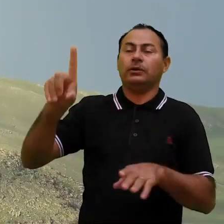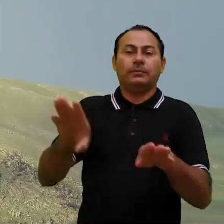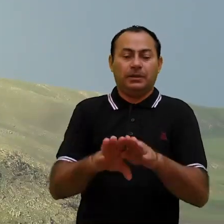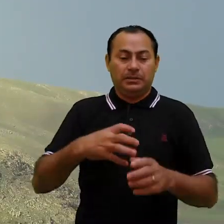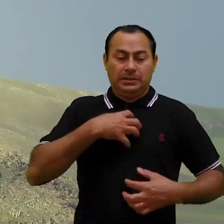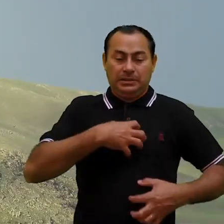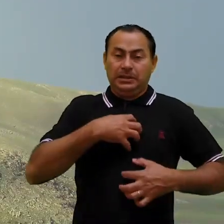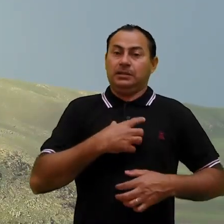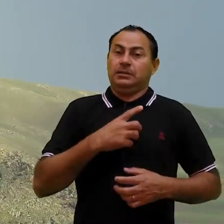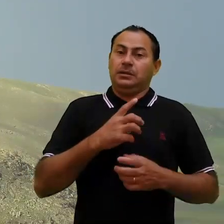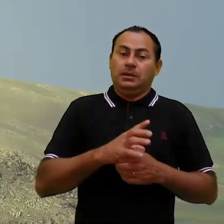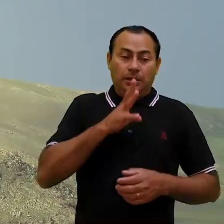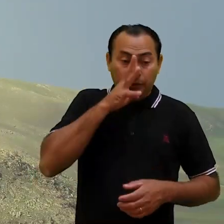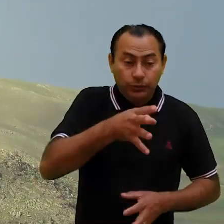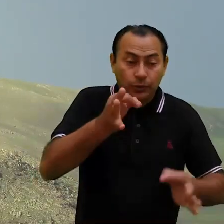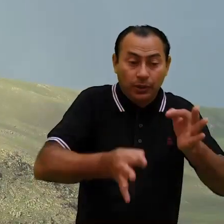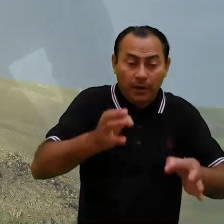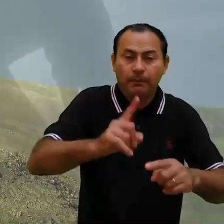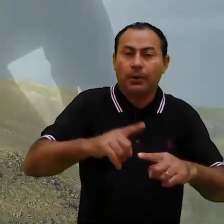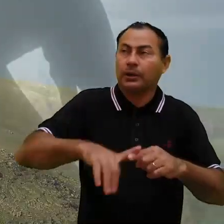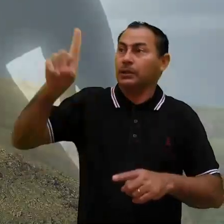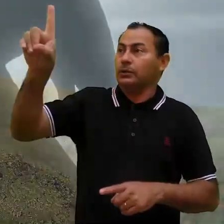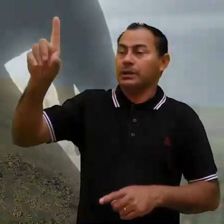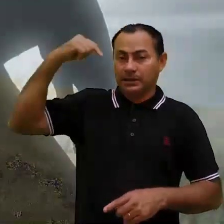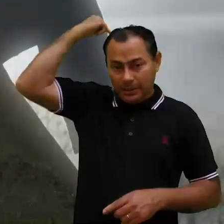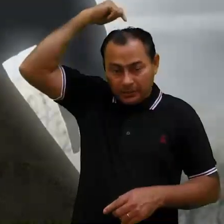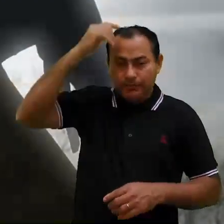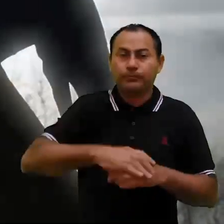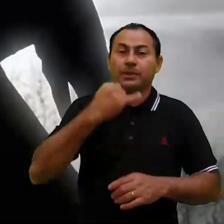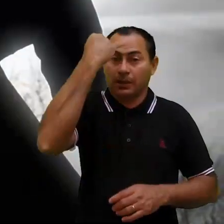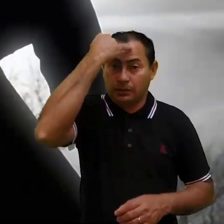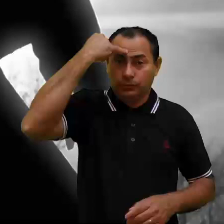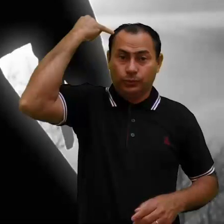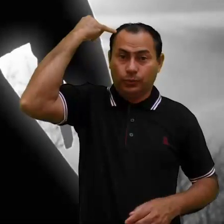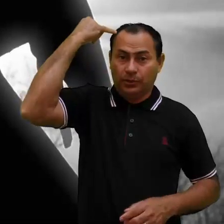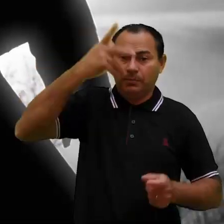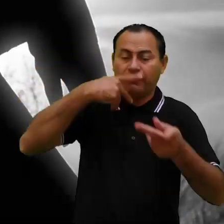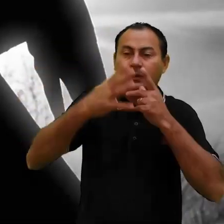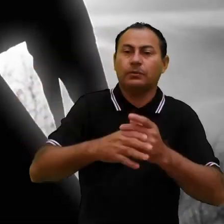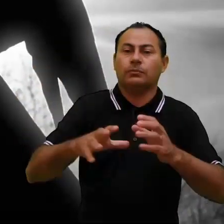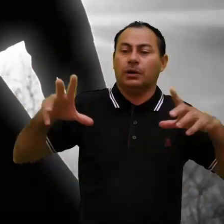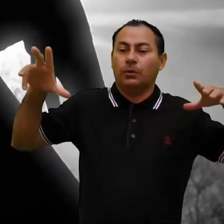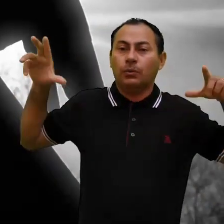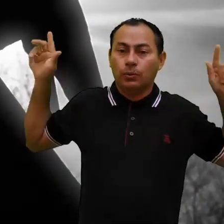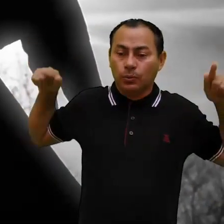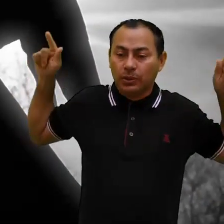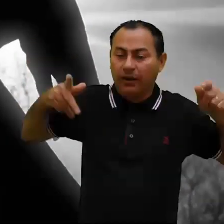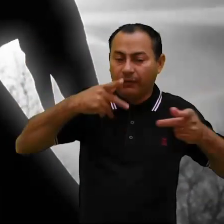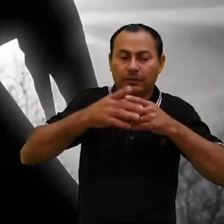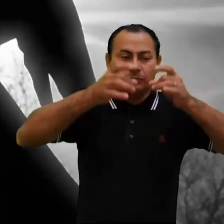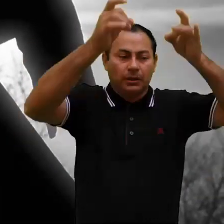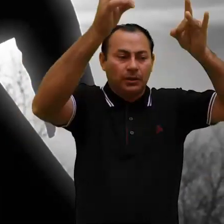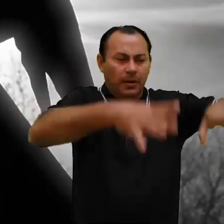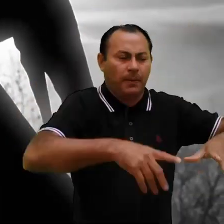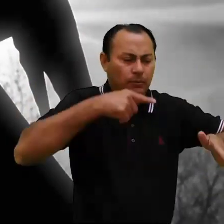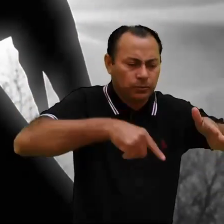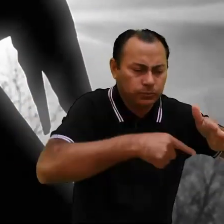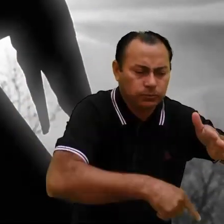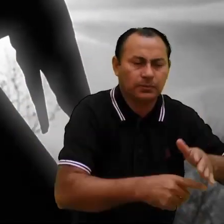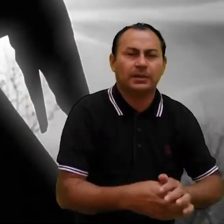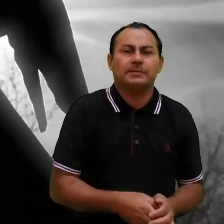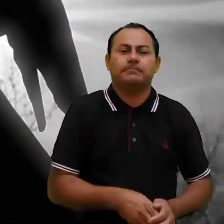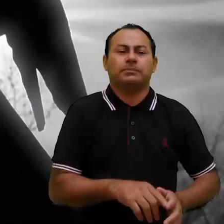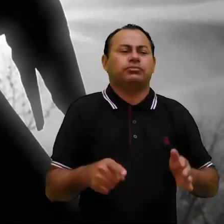julga porque é um Deus santo. Judas dá outro exemplo, o dos anjos caídos, e diz que eles foram jogados para as